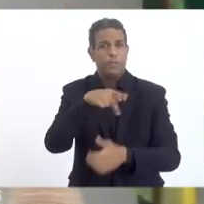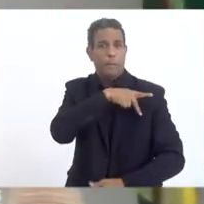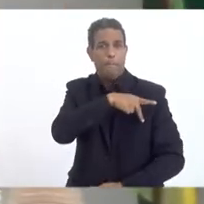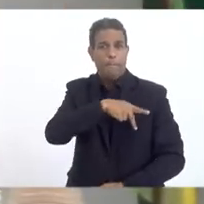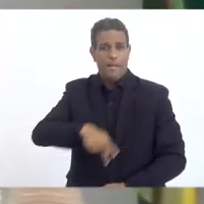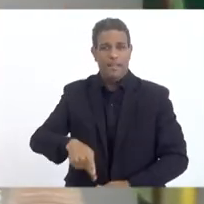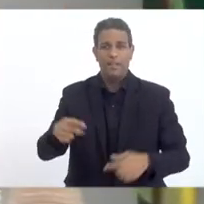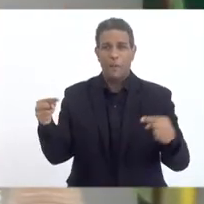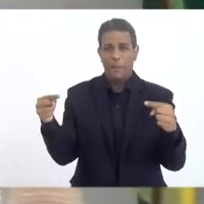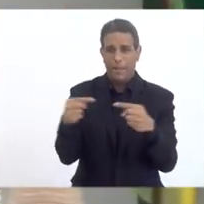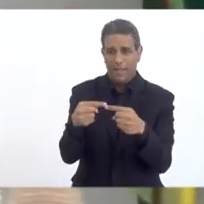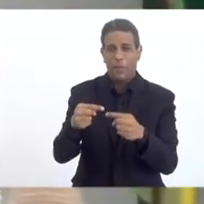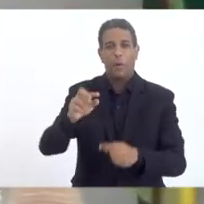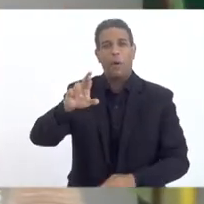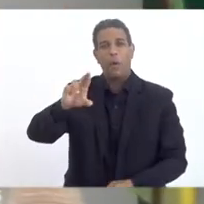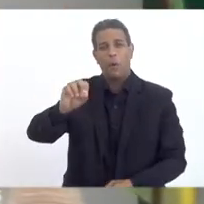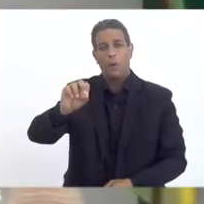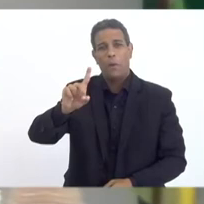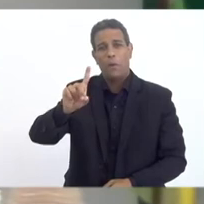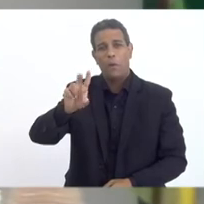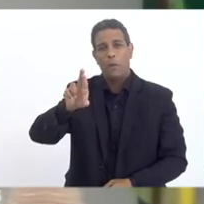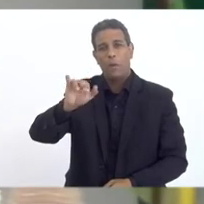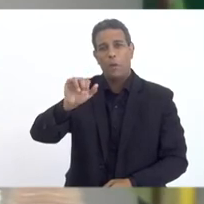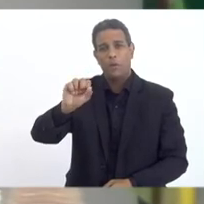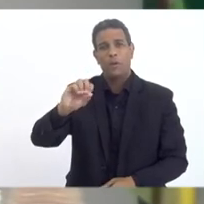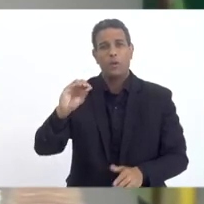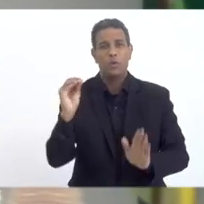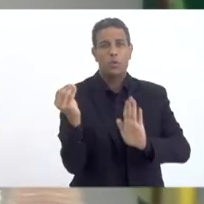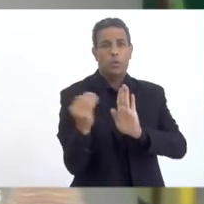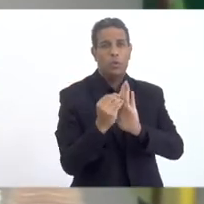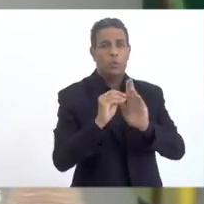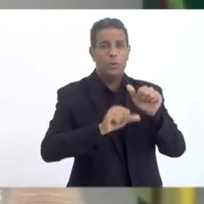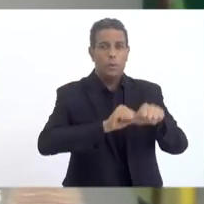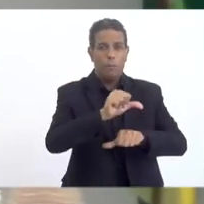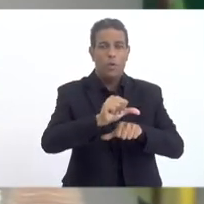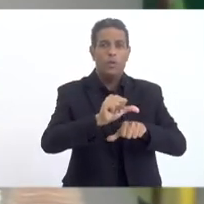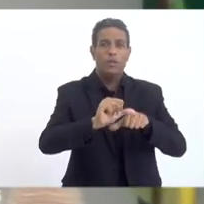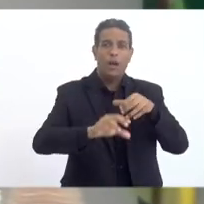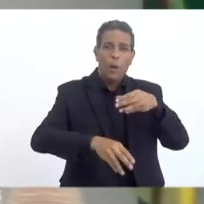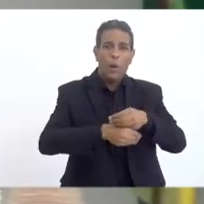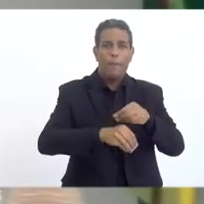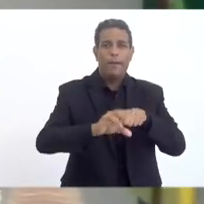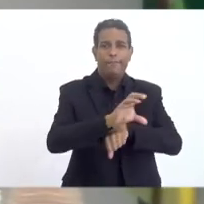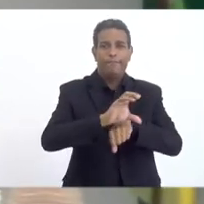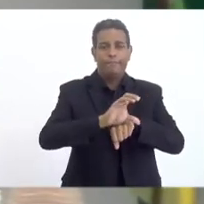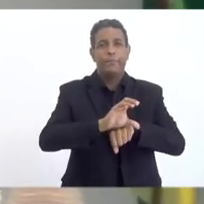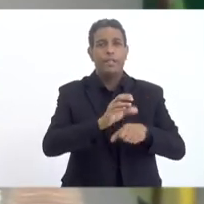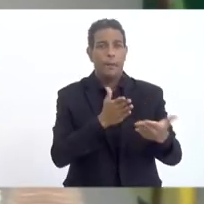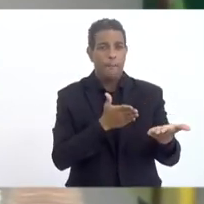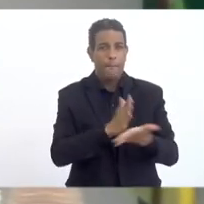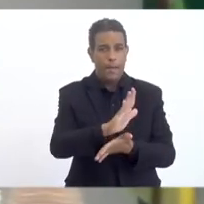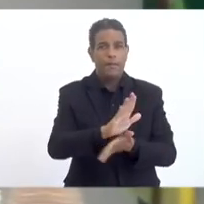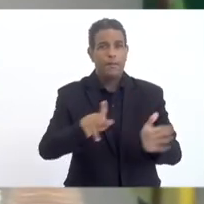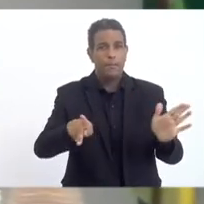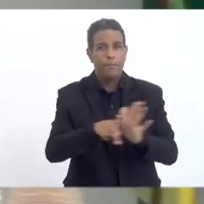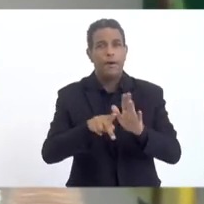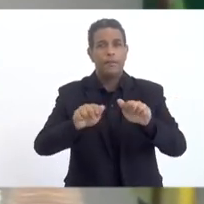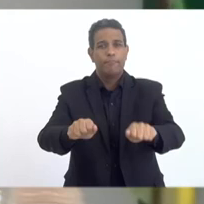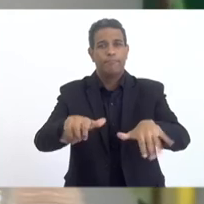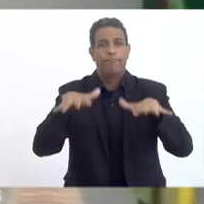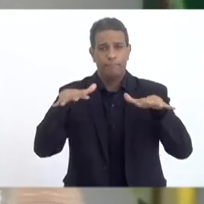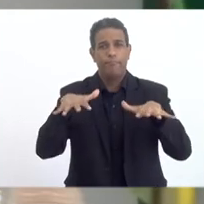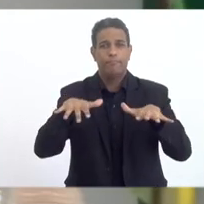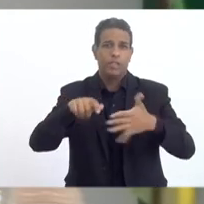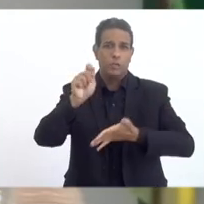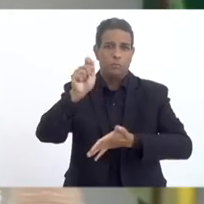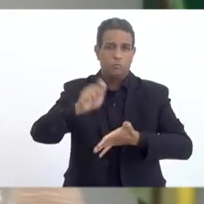Rodrigo, fazer o substitutivo em relação às emendas e depois de aprovado pelo plenário vai a sanção